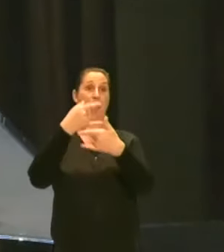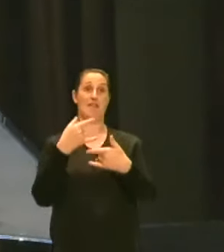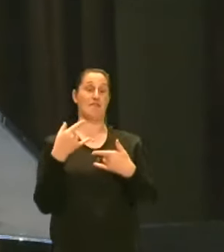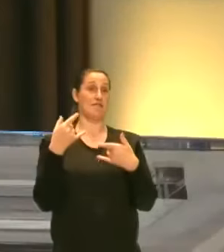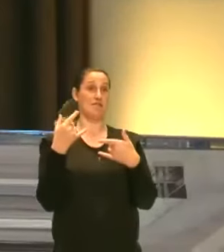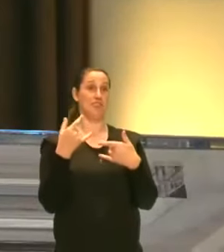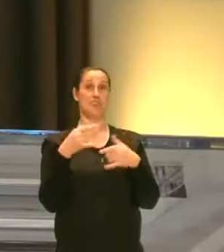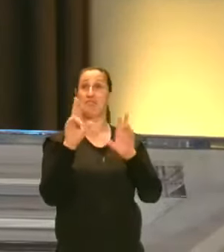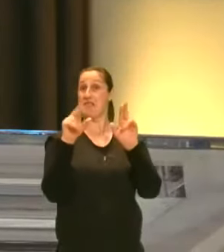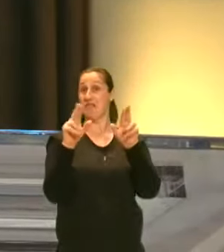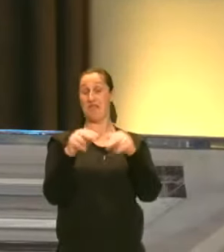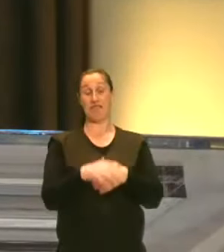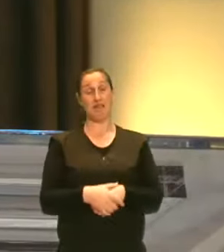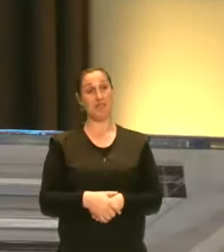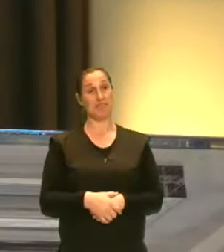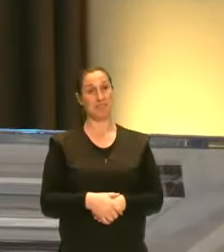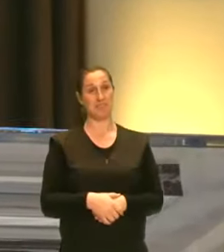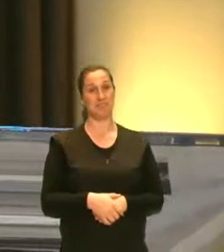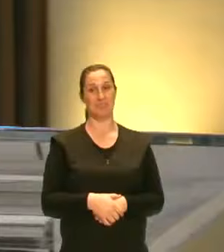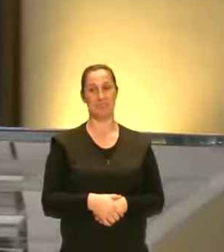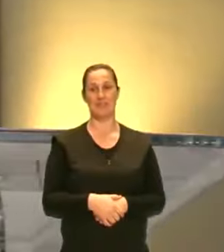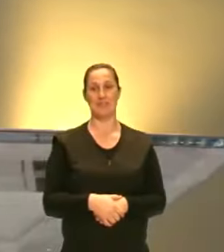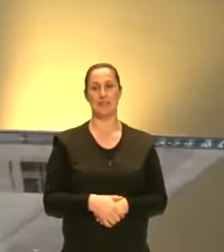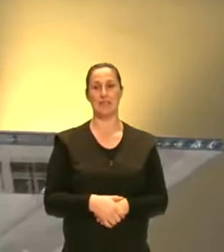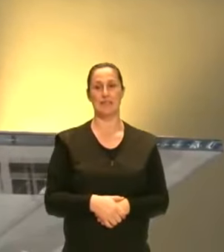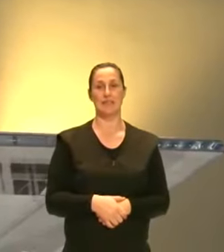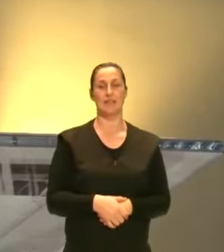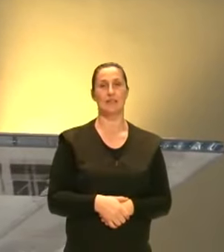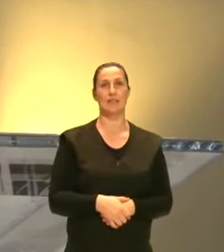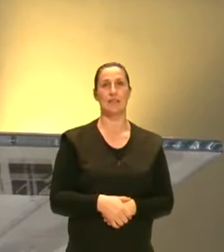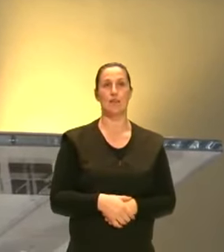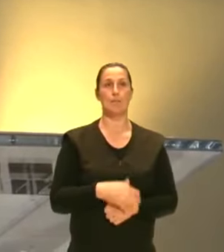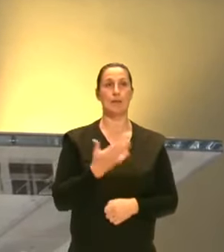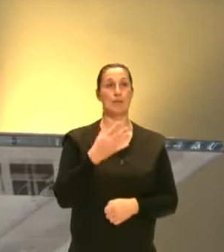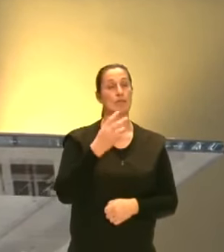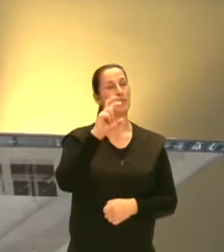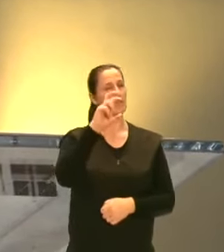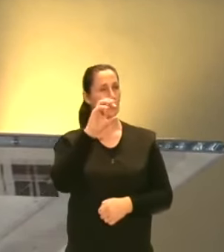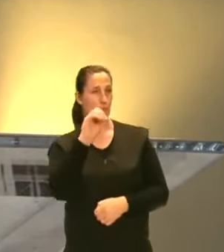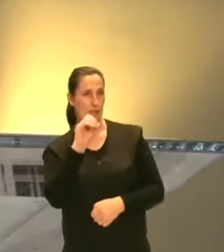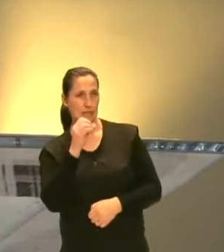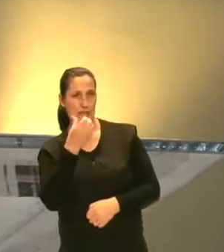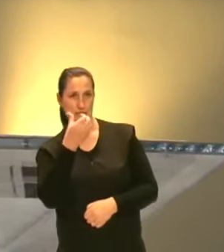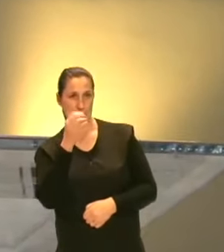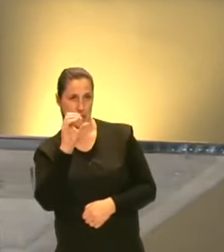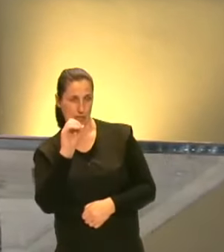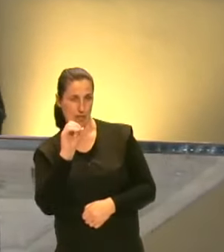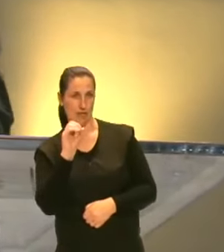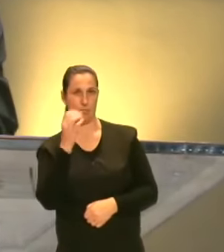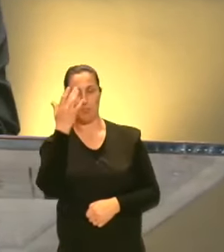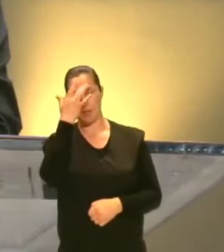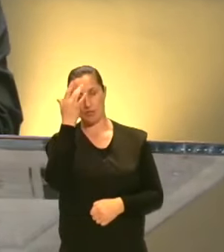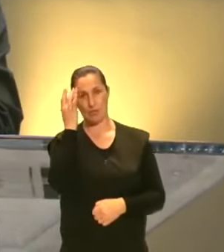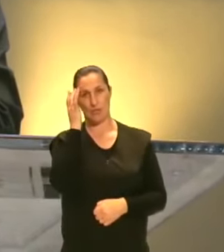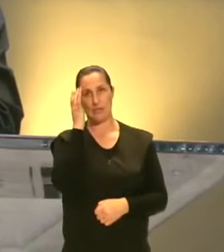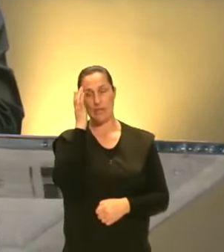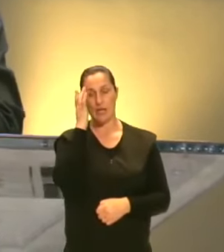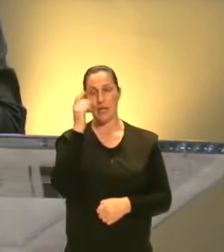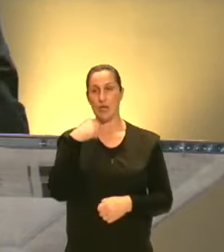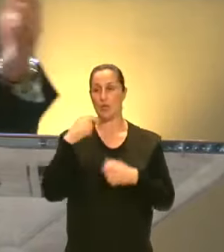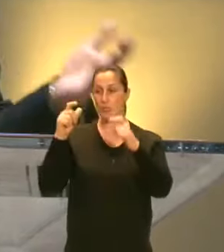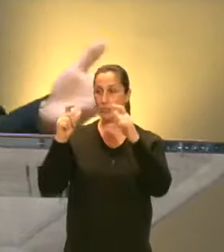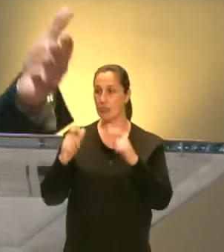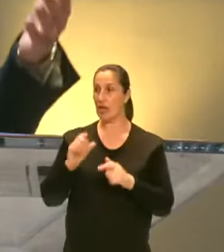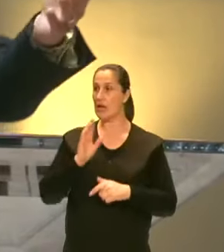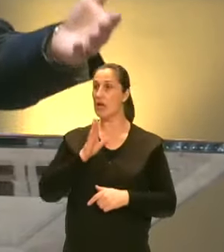de um lugar e ido para outro, em torno de 50, 60 pessoas. E eu me vi naquele lugar, agora na pandemia,